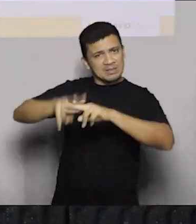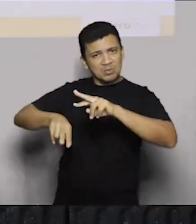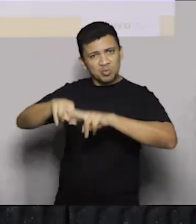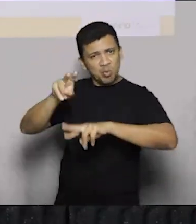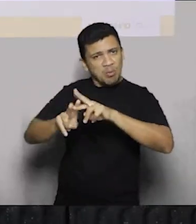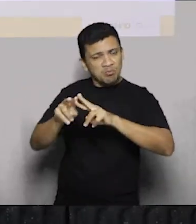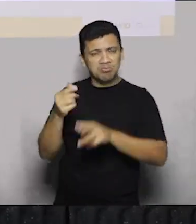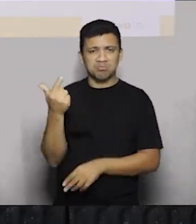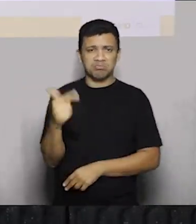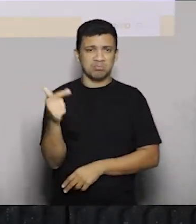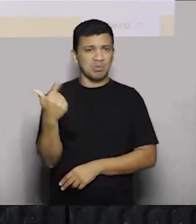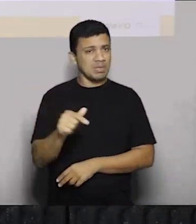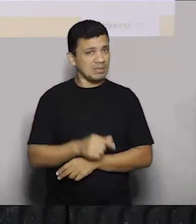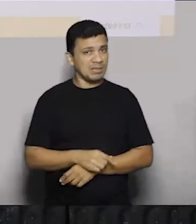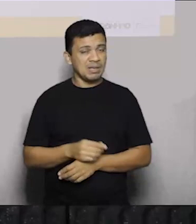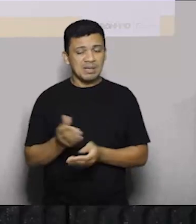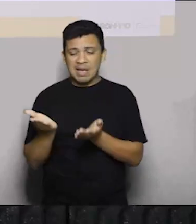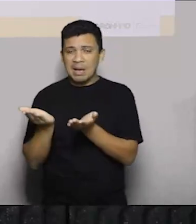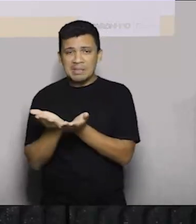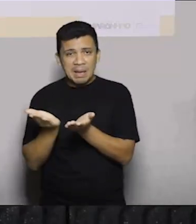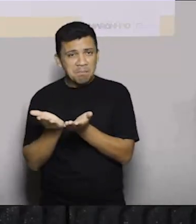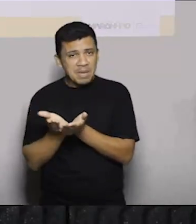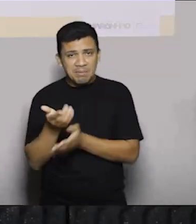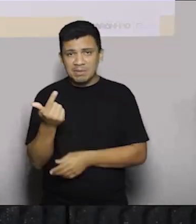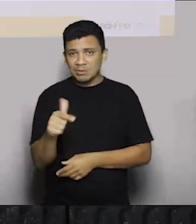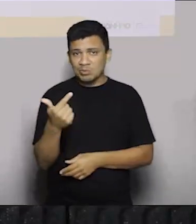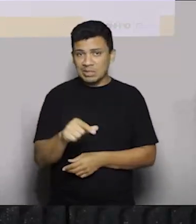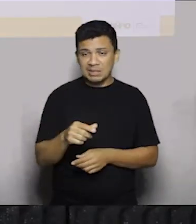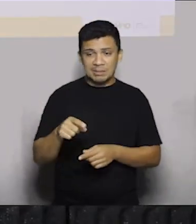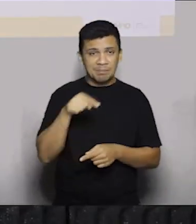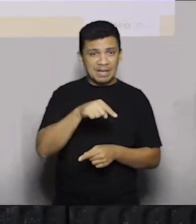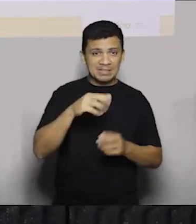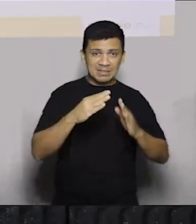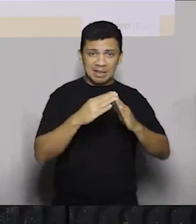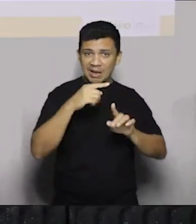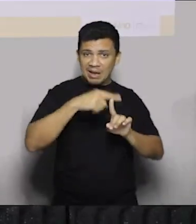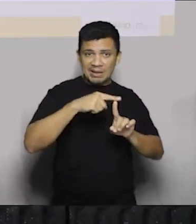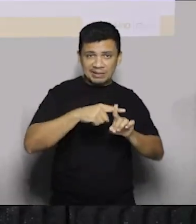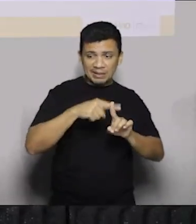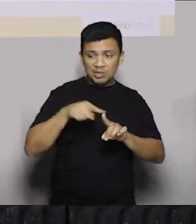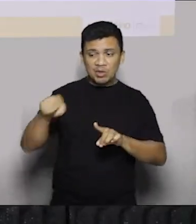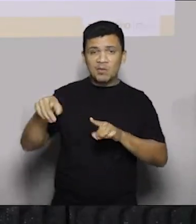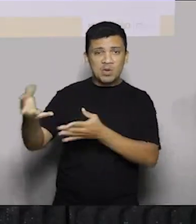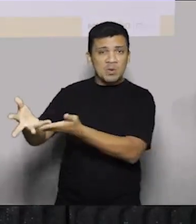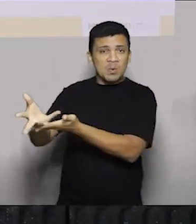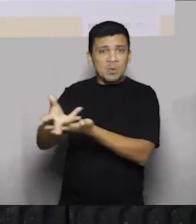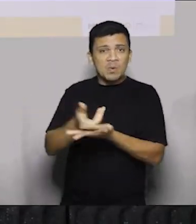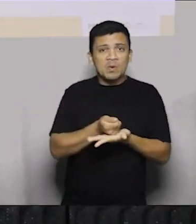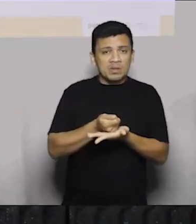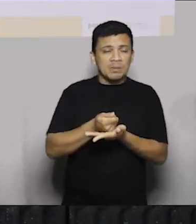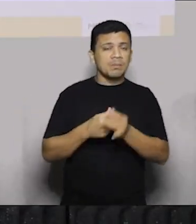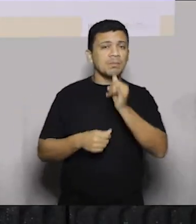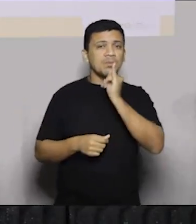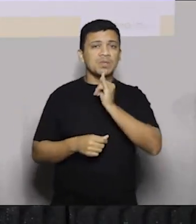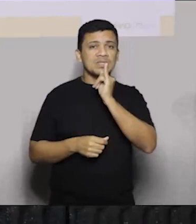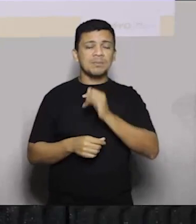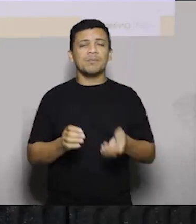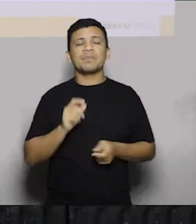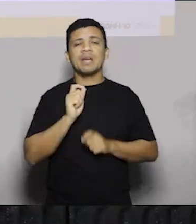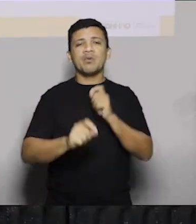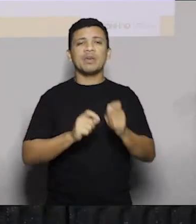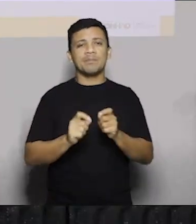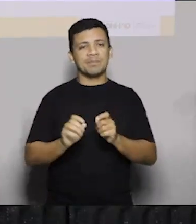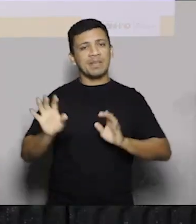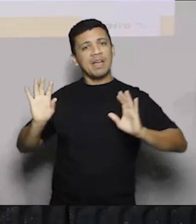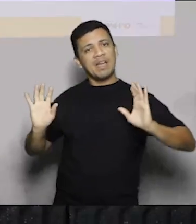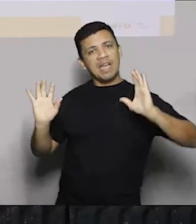na Bíblia, mas é algo que ao longo do tempo a igreja foi absorvendo. Como, por exemplo, a festa do solstício de